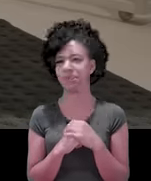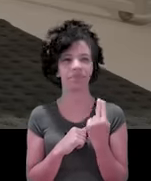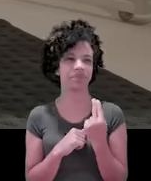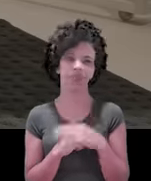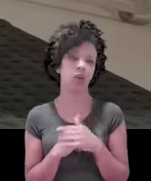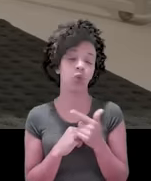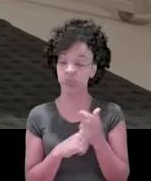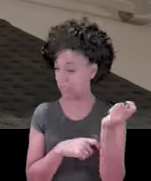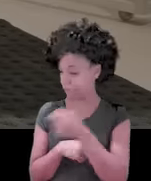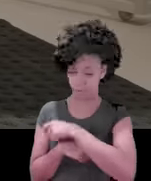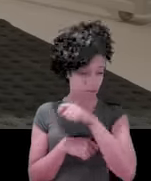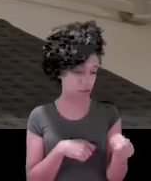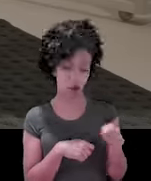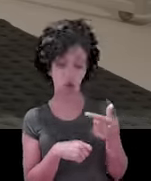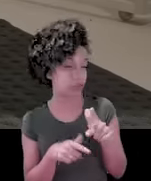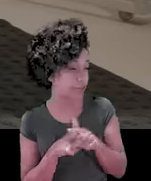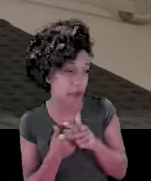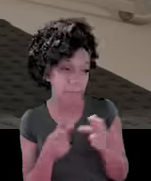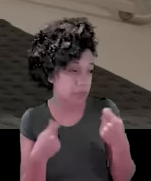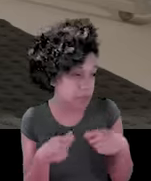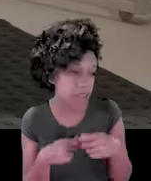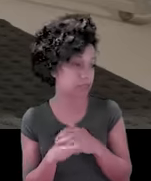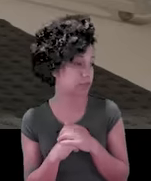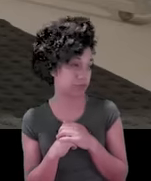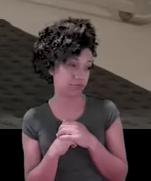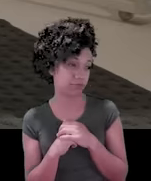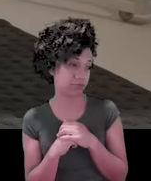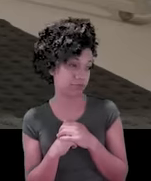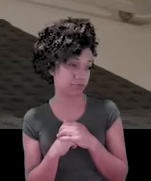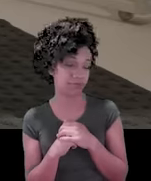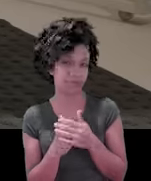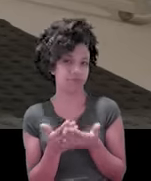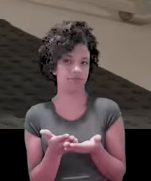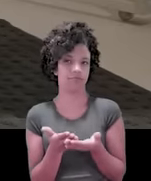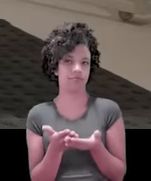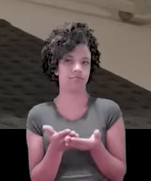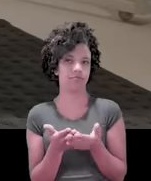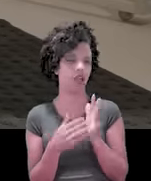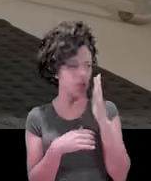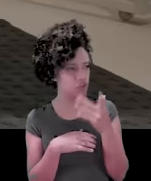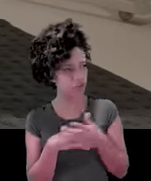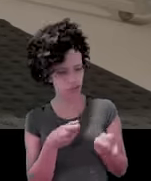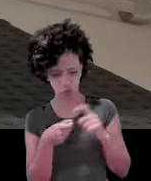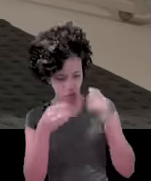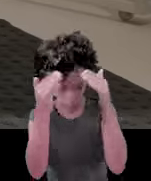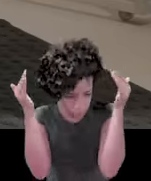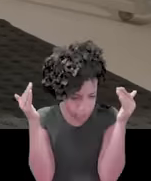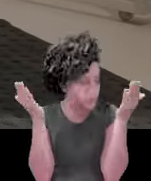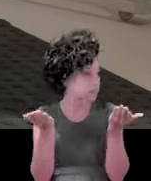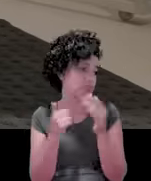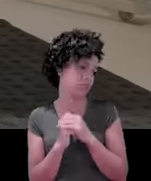eu não tenho nenhum facão carro tem as ferramentas necessárias para isso E aí eu decidi outra meu amigo